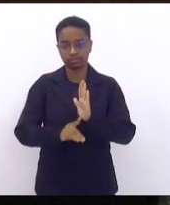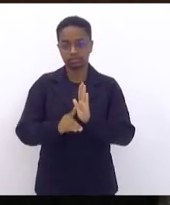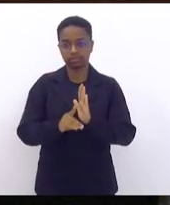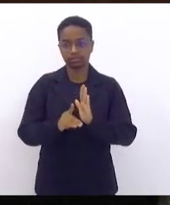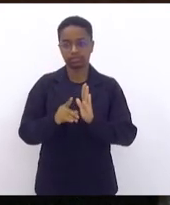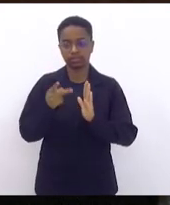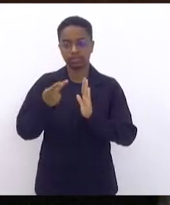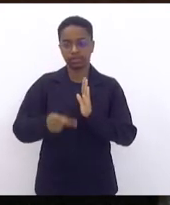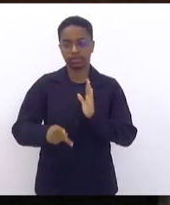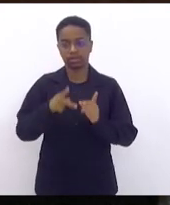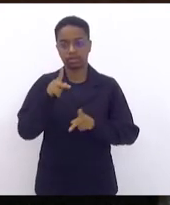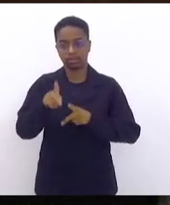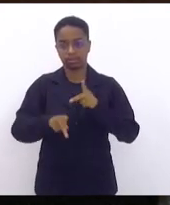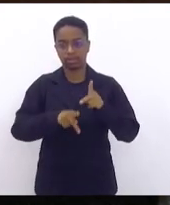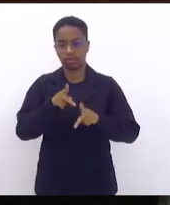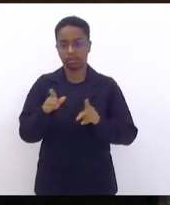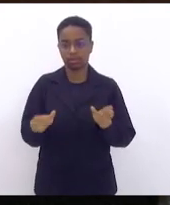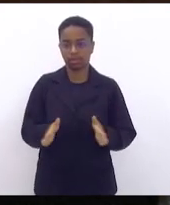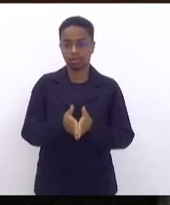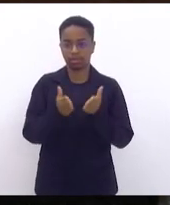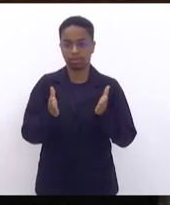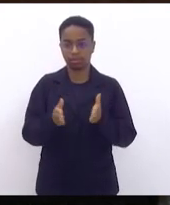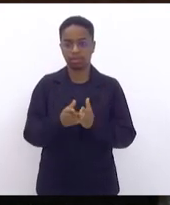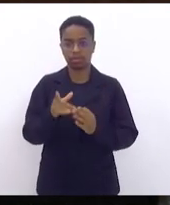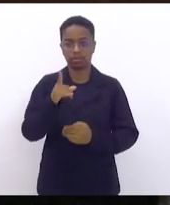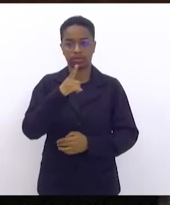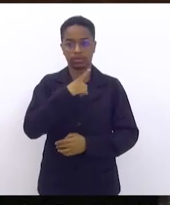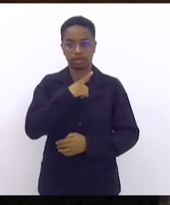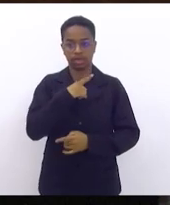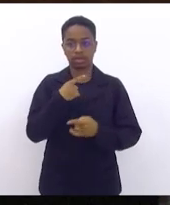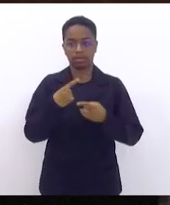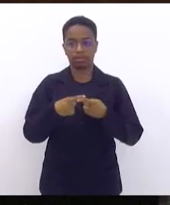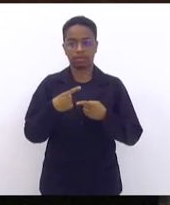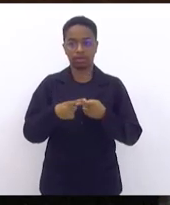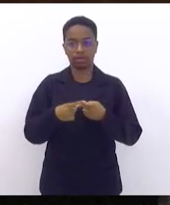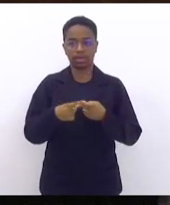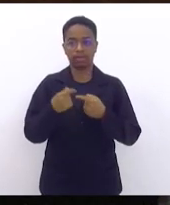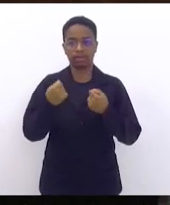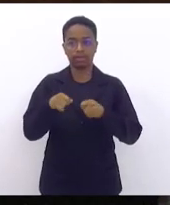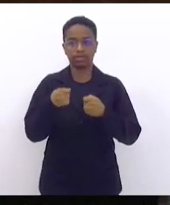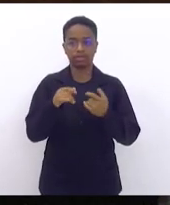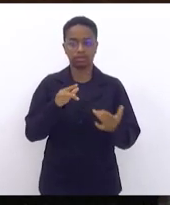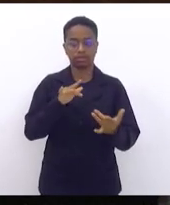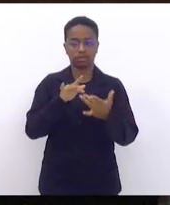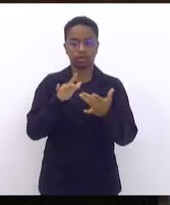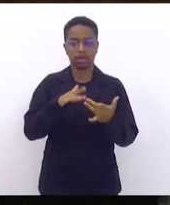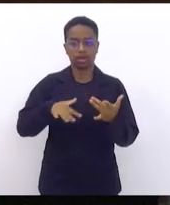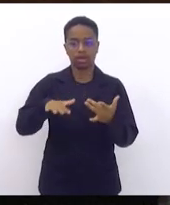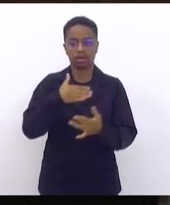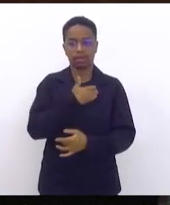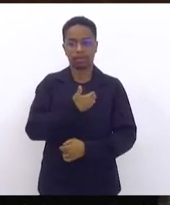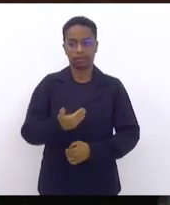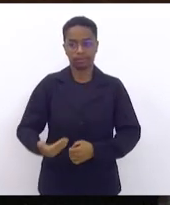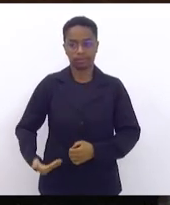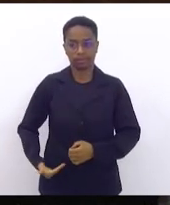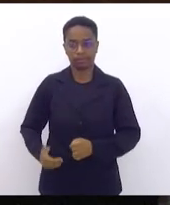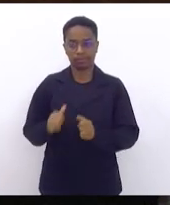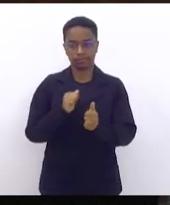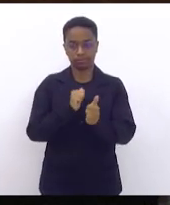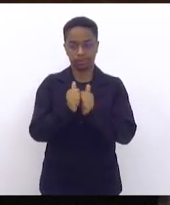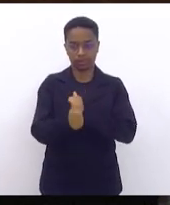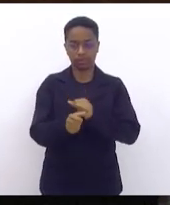nossa população mais empobrecida tem de acessar equipamentos públicos de esporte e de